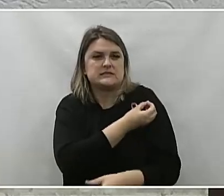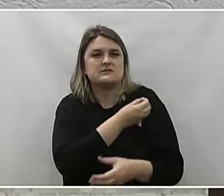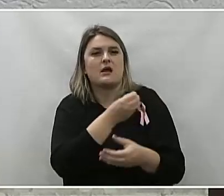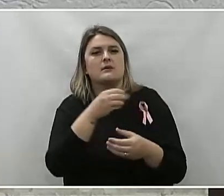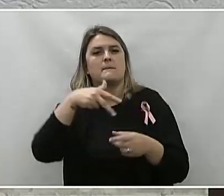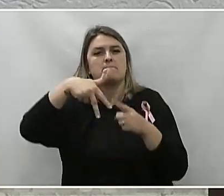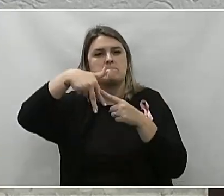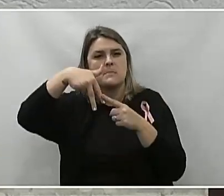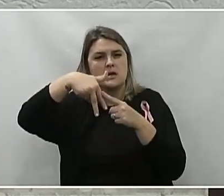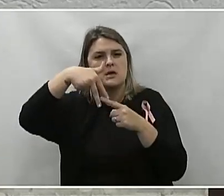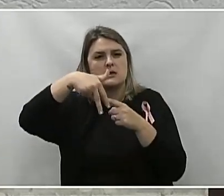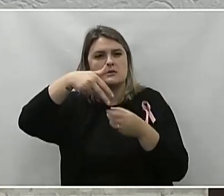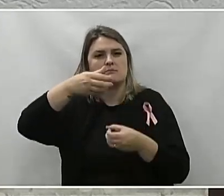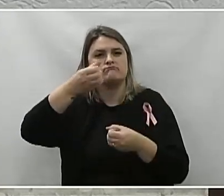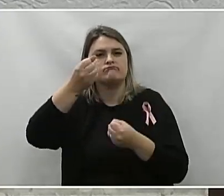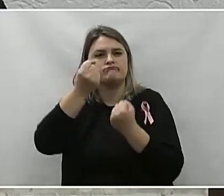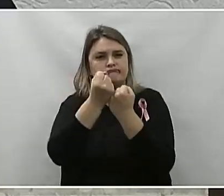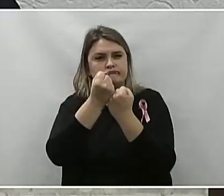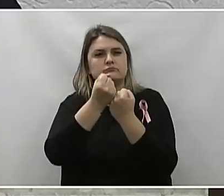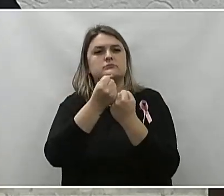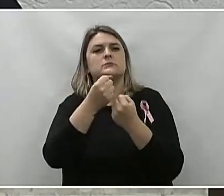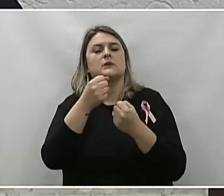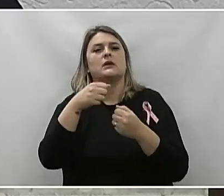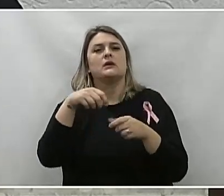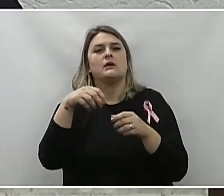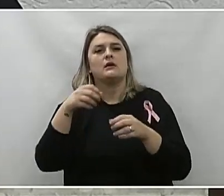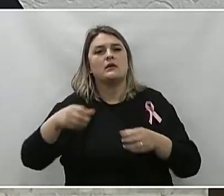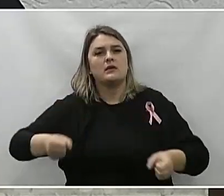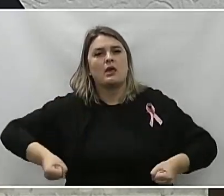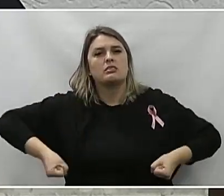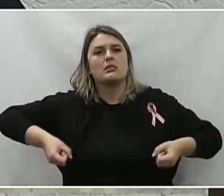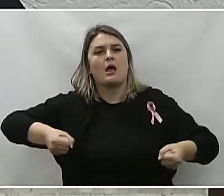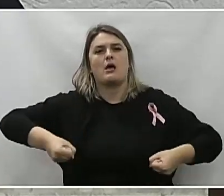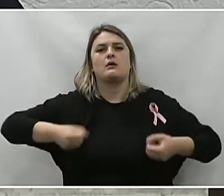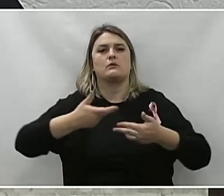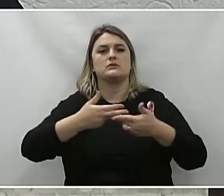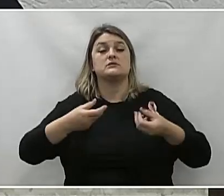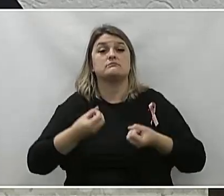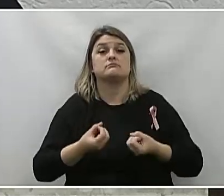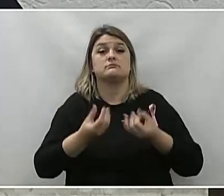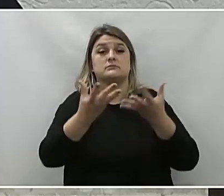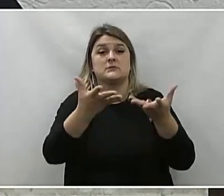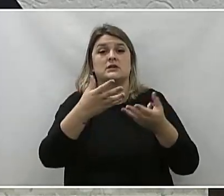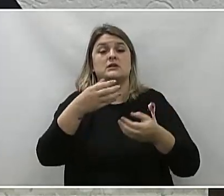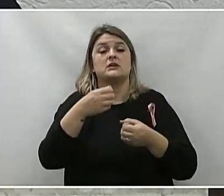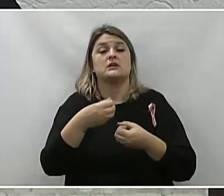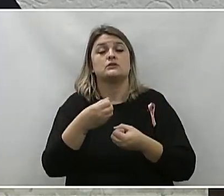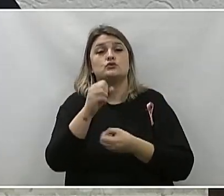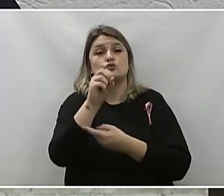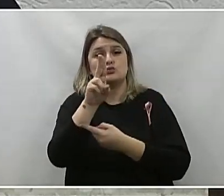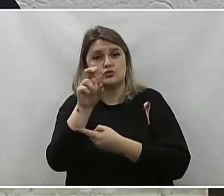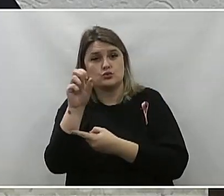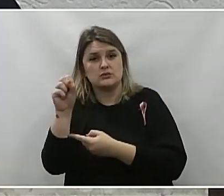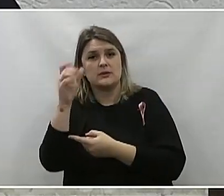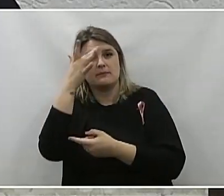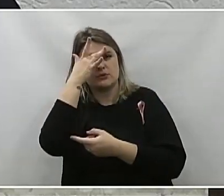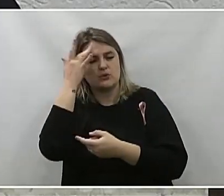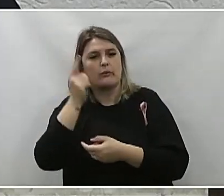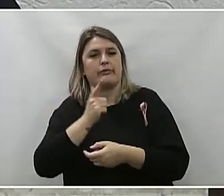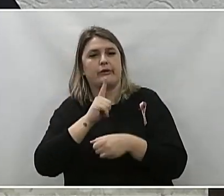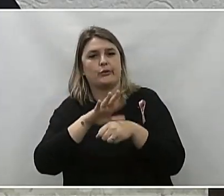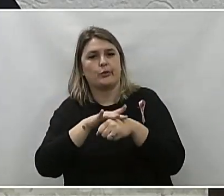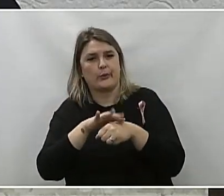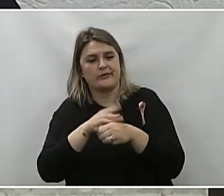e meio auxiliares de locomoção distribuídos vias SUS para pessoas com doenças